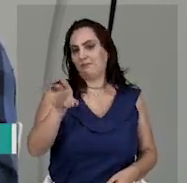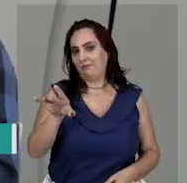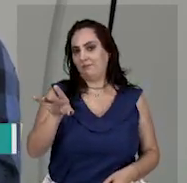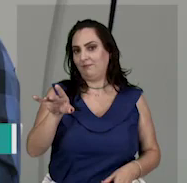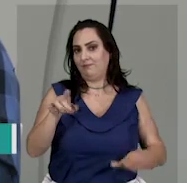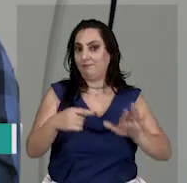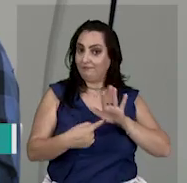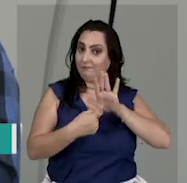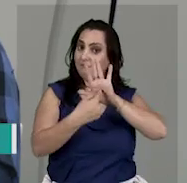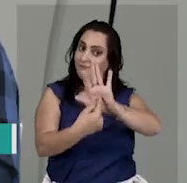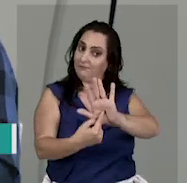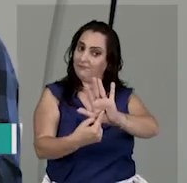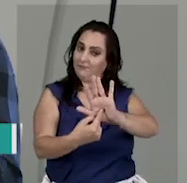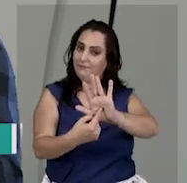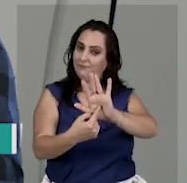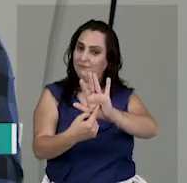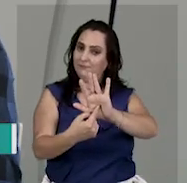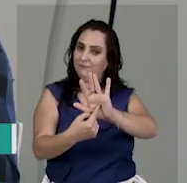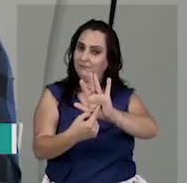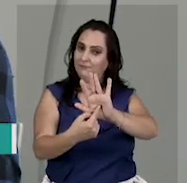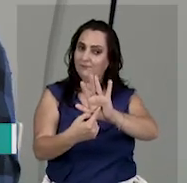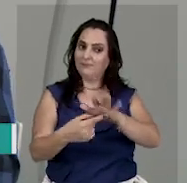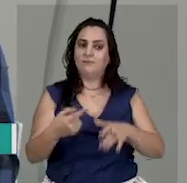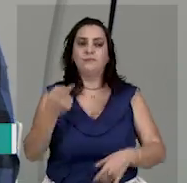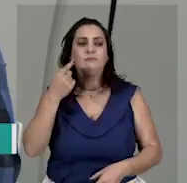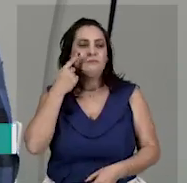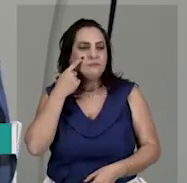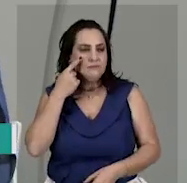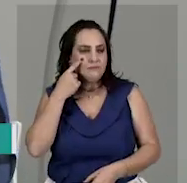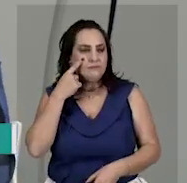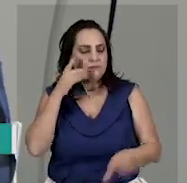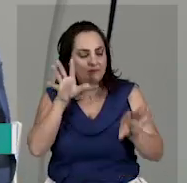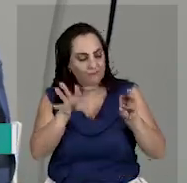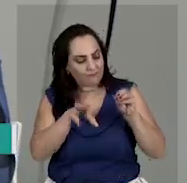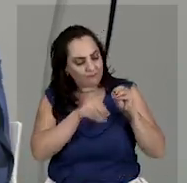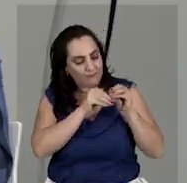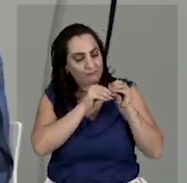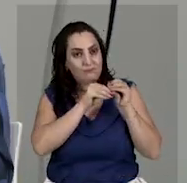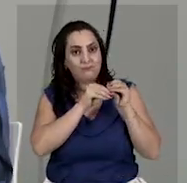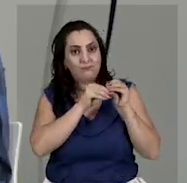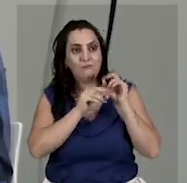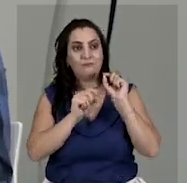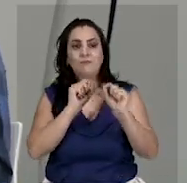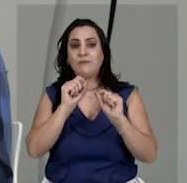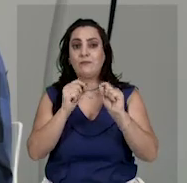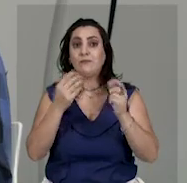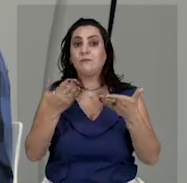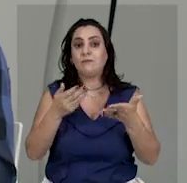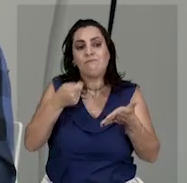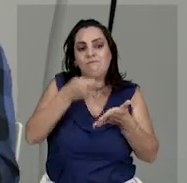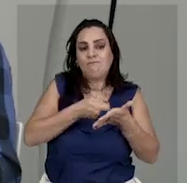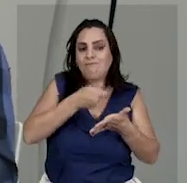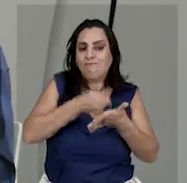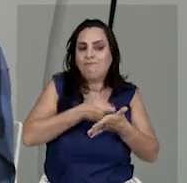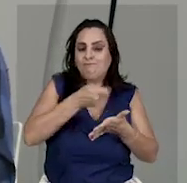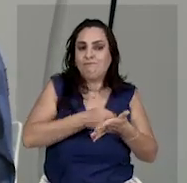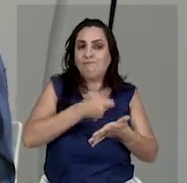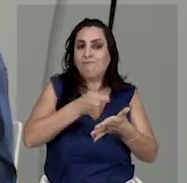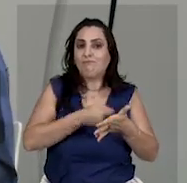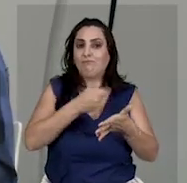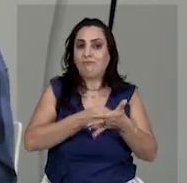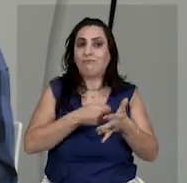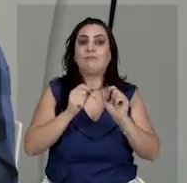expressão. E aí eu continuo pegando um ganchinho aí na história, porque hoje a luta da comunidade surda é por